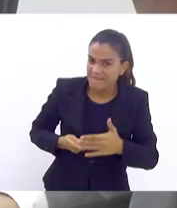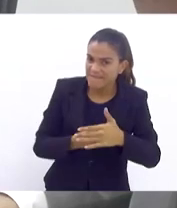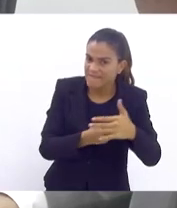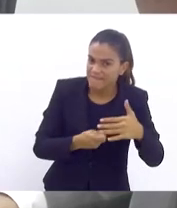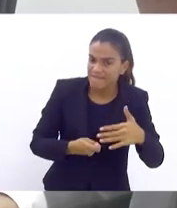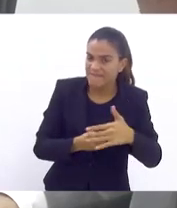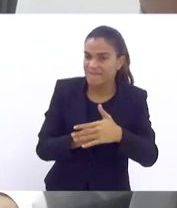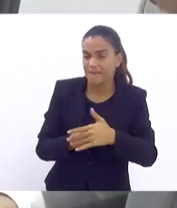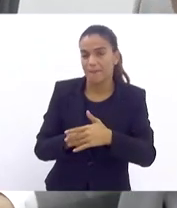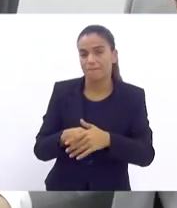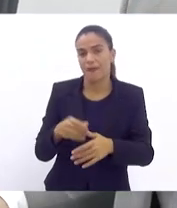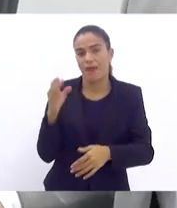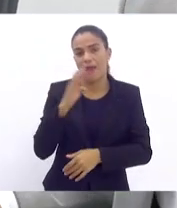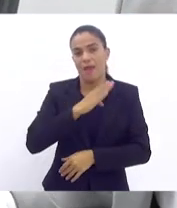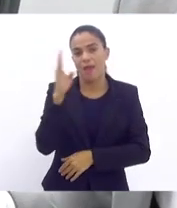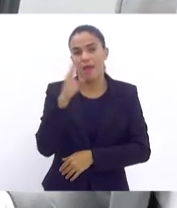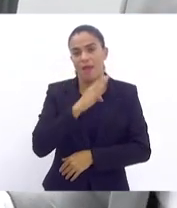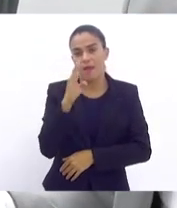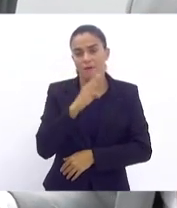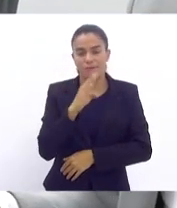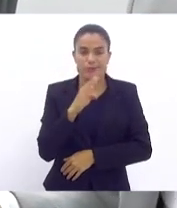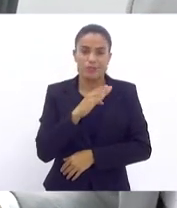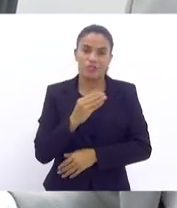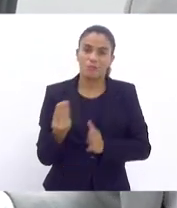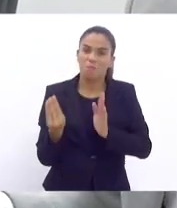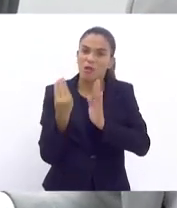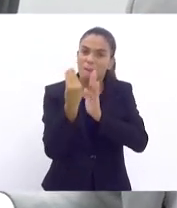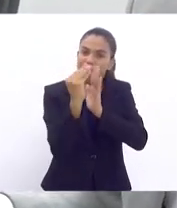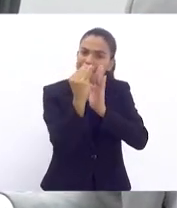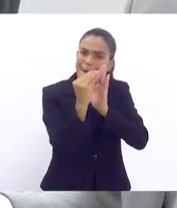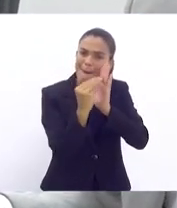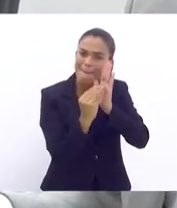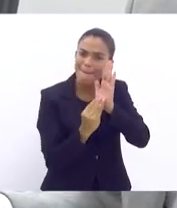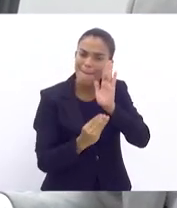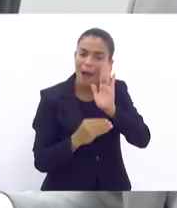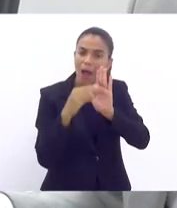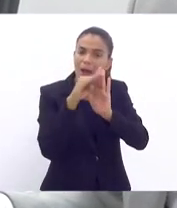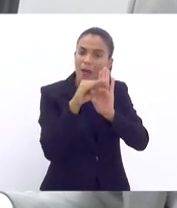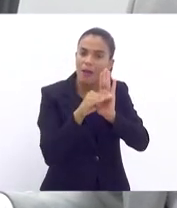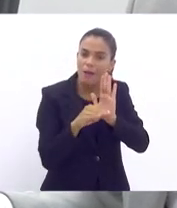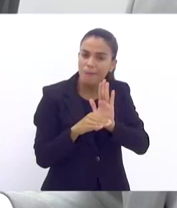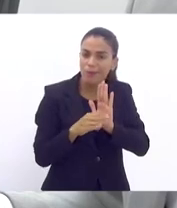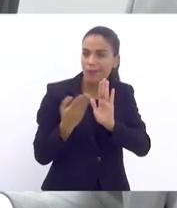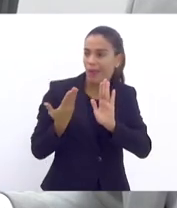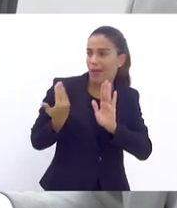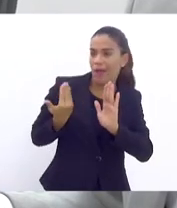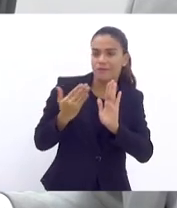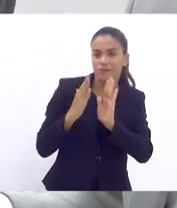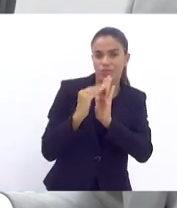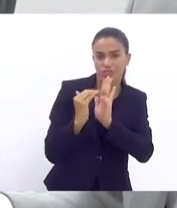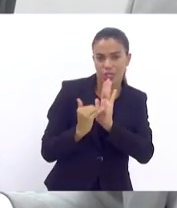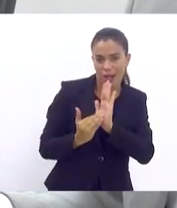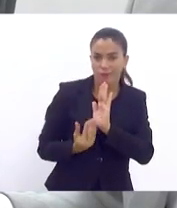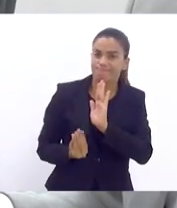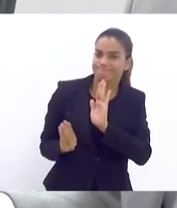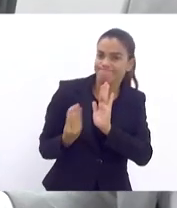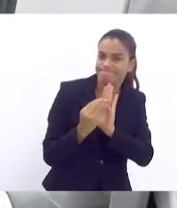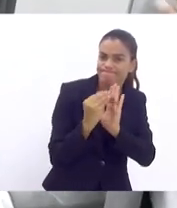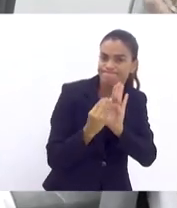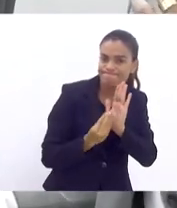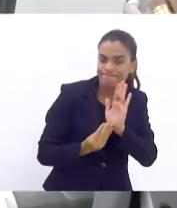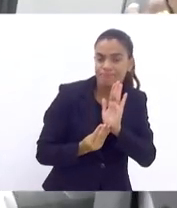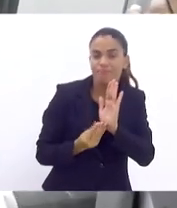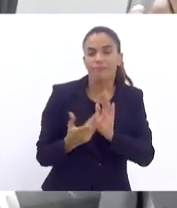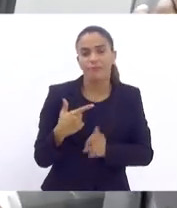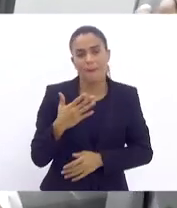traga logo a pauta Os projetos que foram retirados de pauta com pedido de vista eu a gente tem projeto aqui